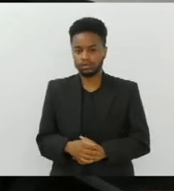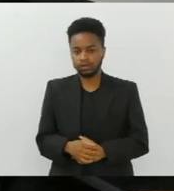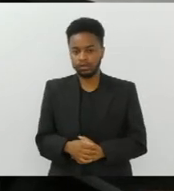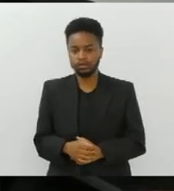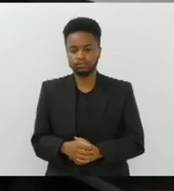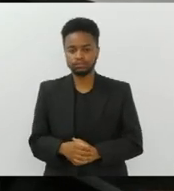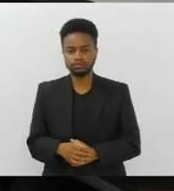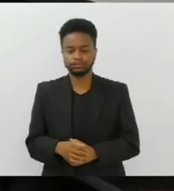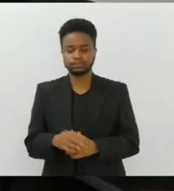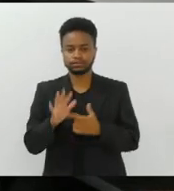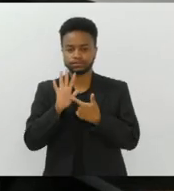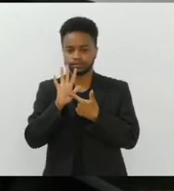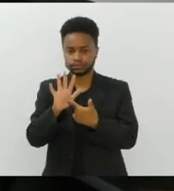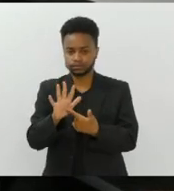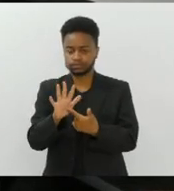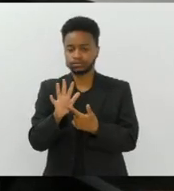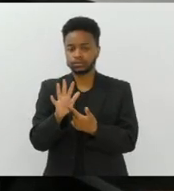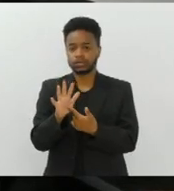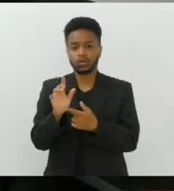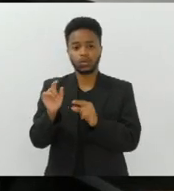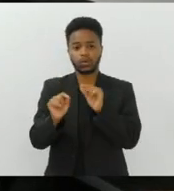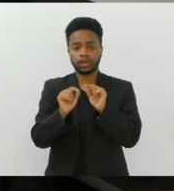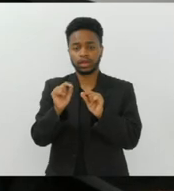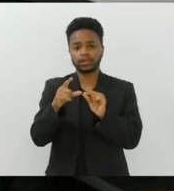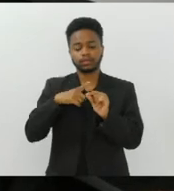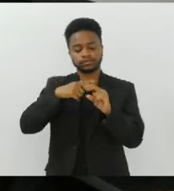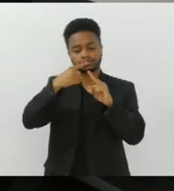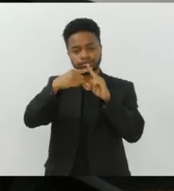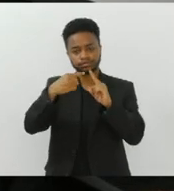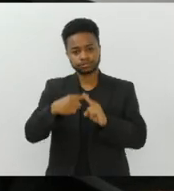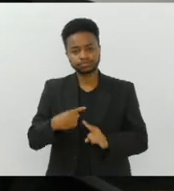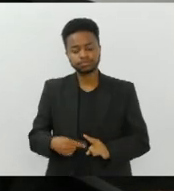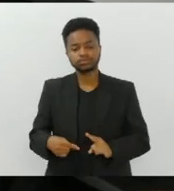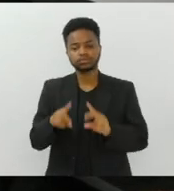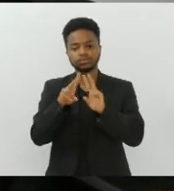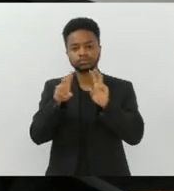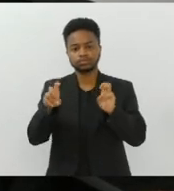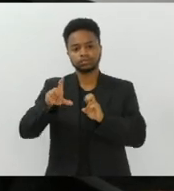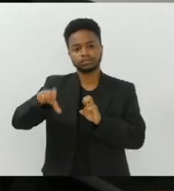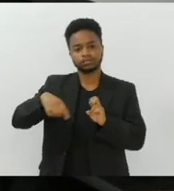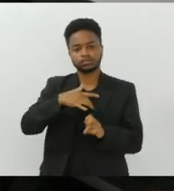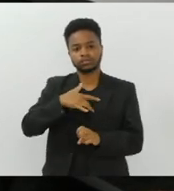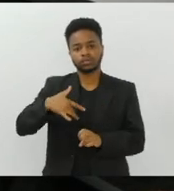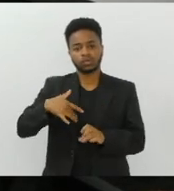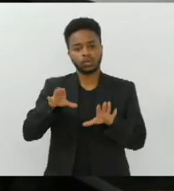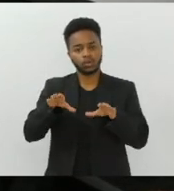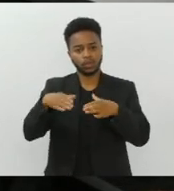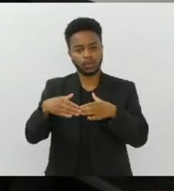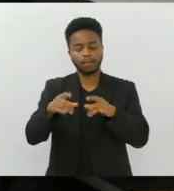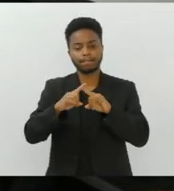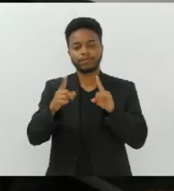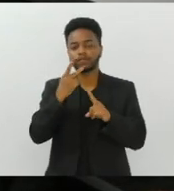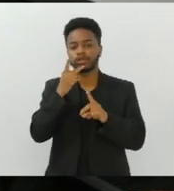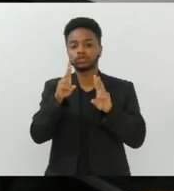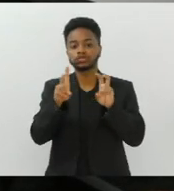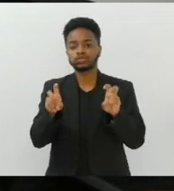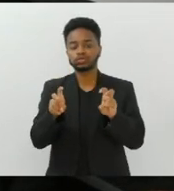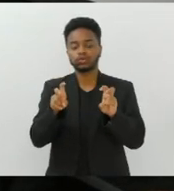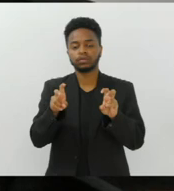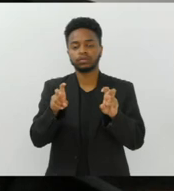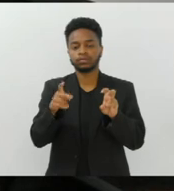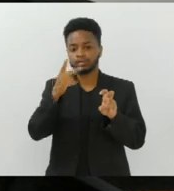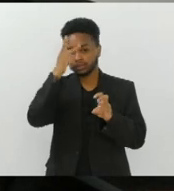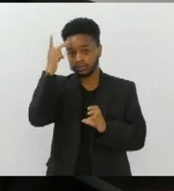dizendo exatamente destas restrições nos cancelamentos dos planos coletivos, mas referindo apenas os usuários